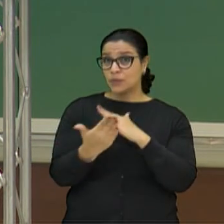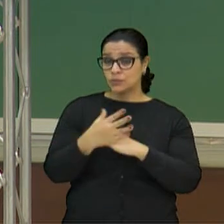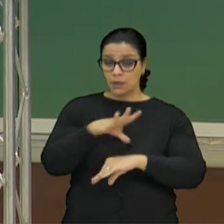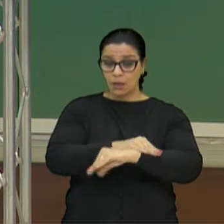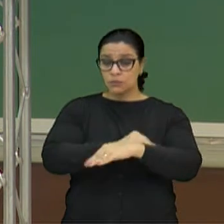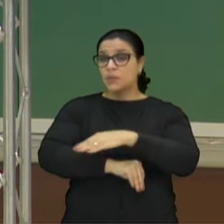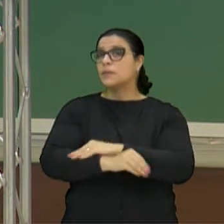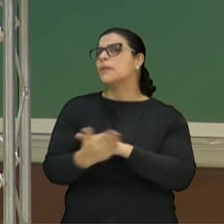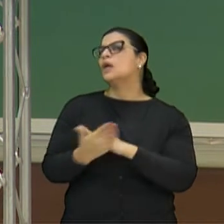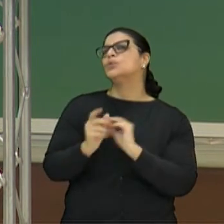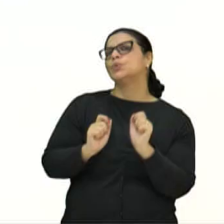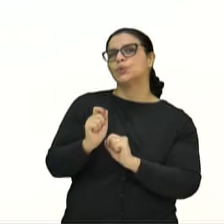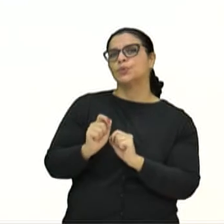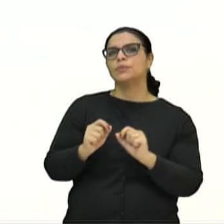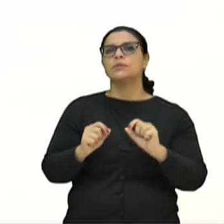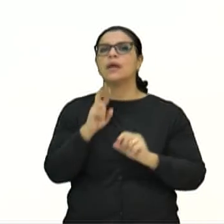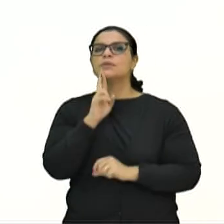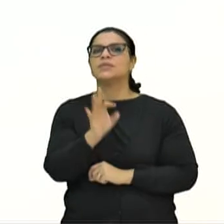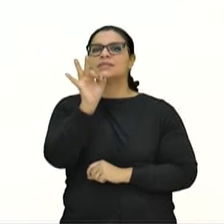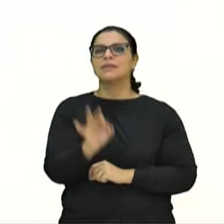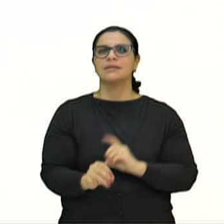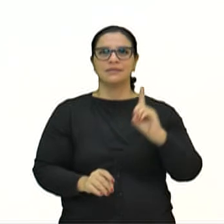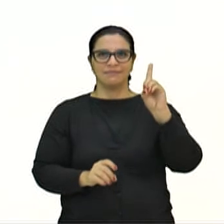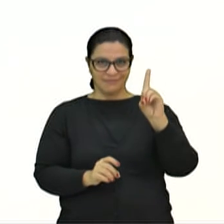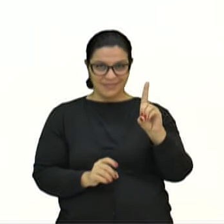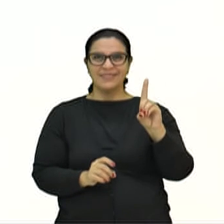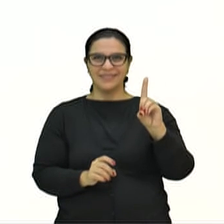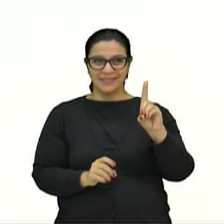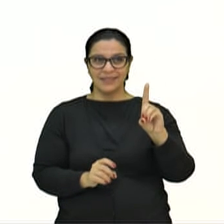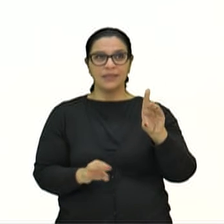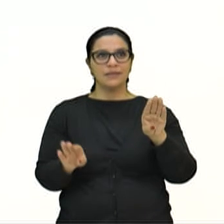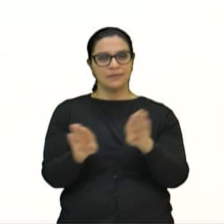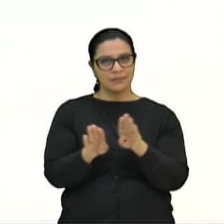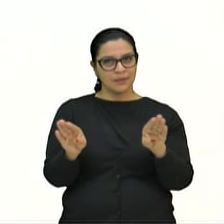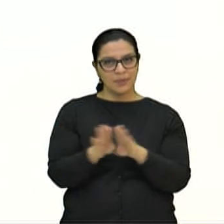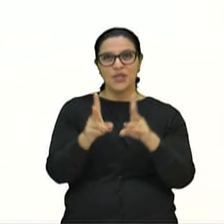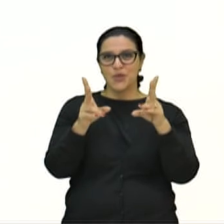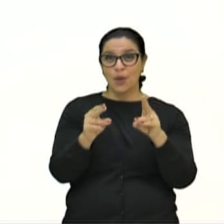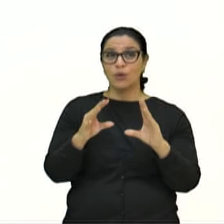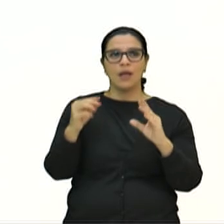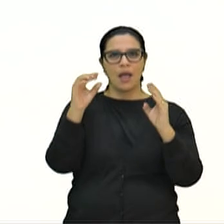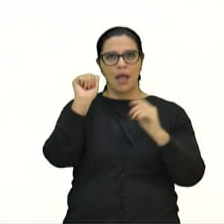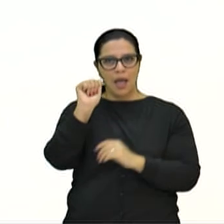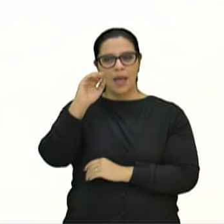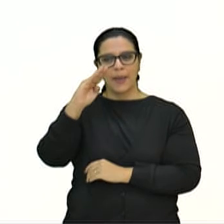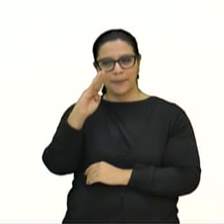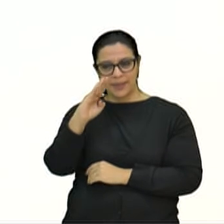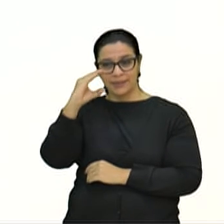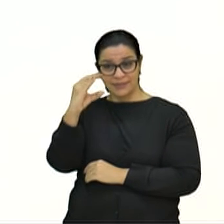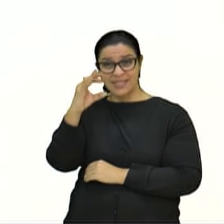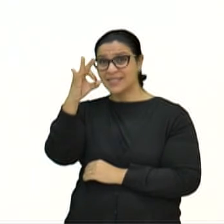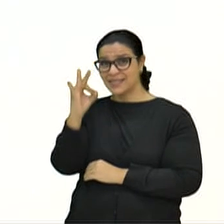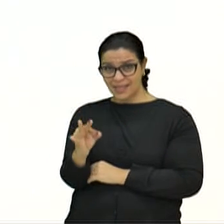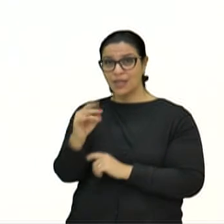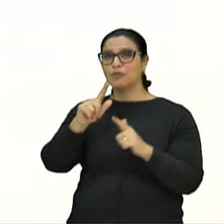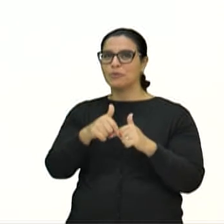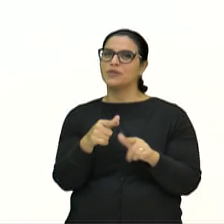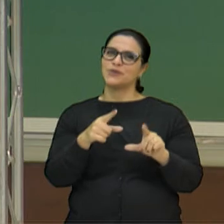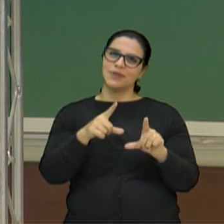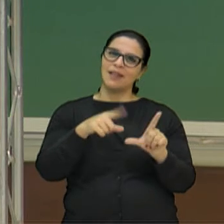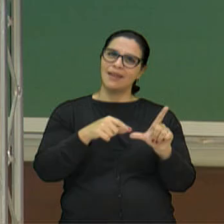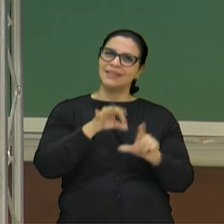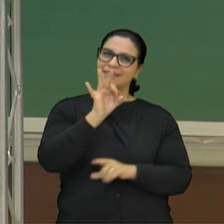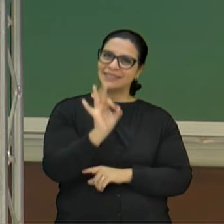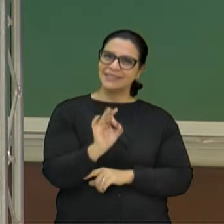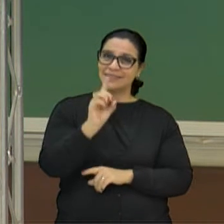automassagem. Resposta correta, letra D. Olha aí, ó. Como a anterior, então todos os benefícios que estão listados aqui dizem